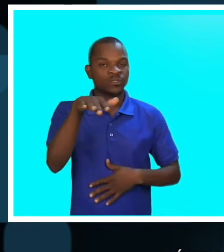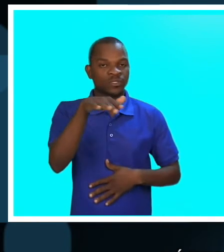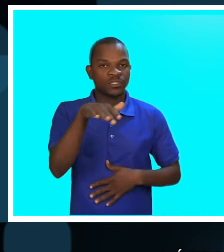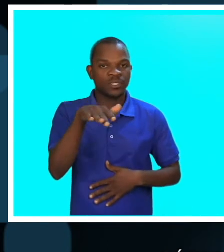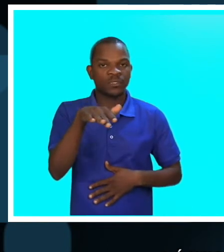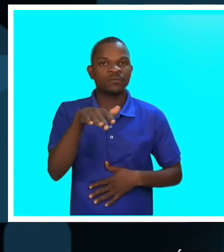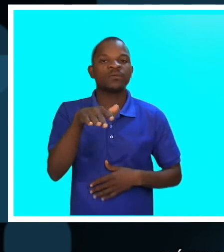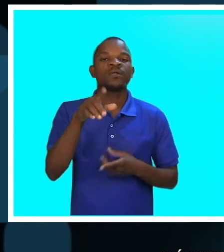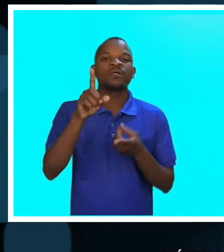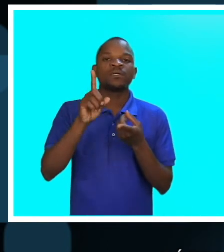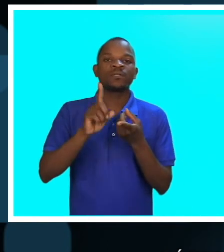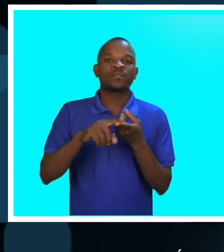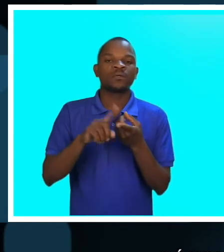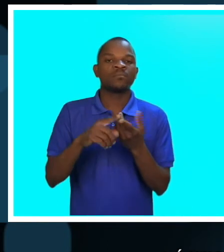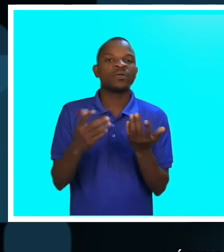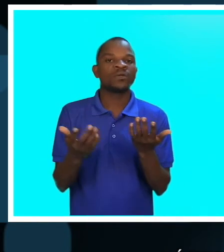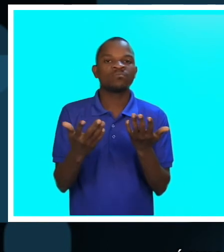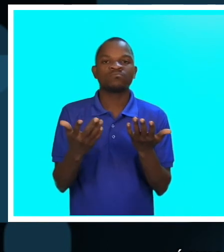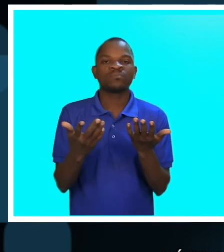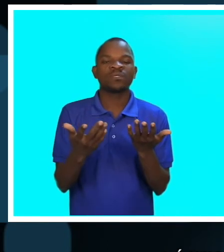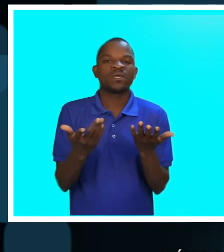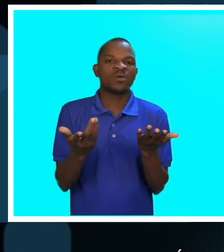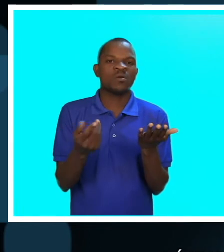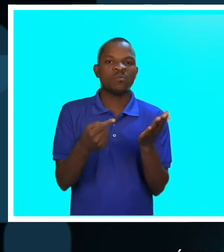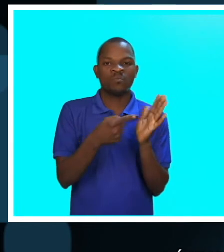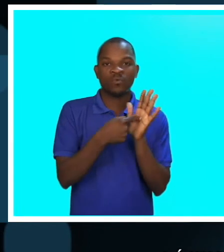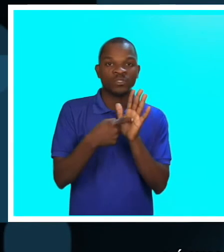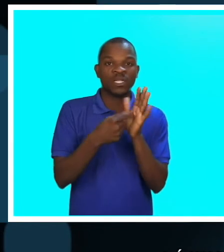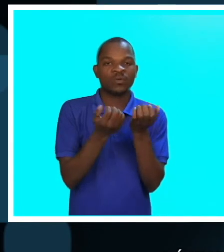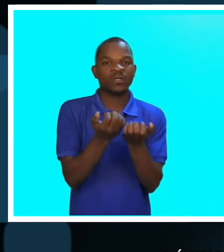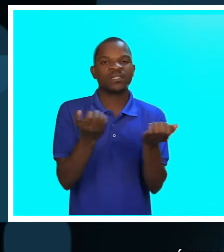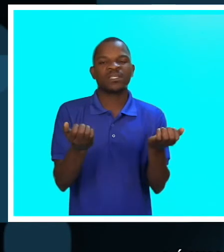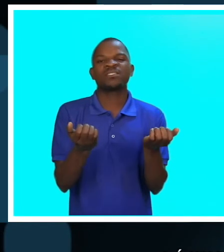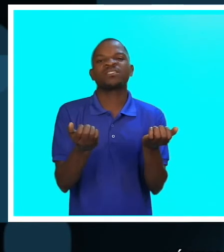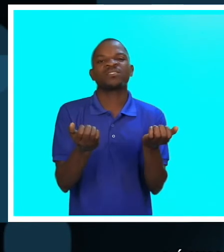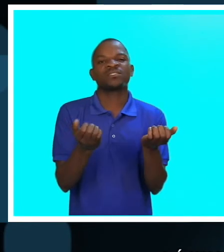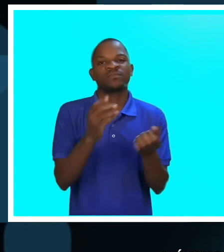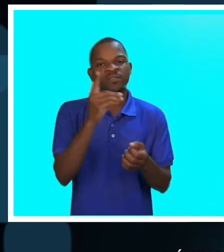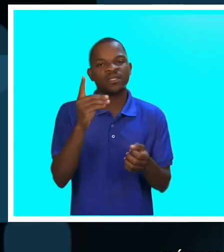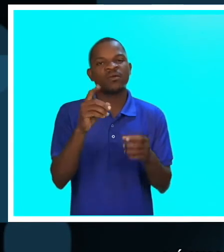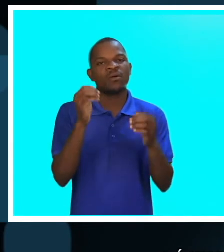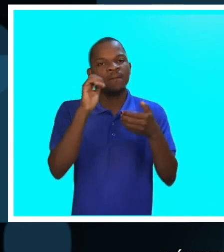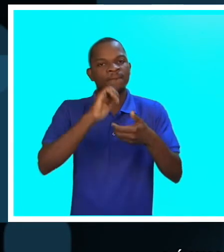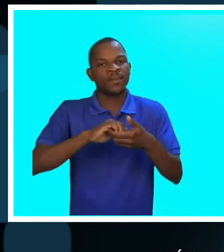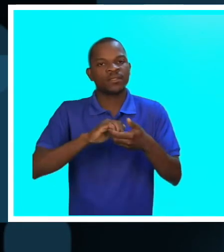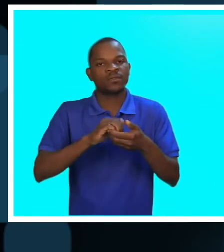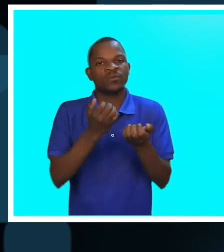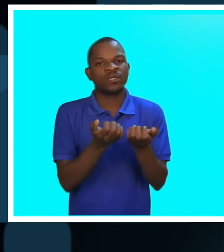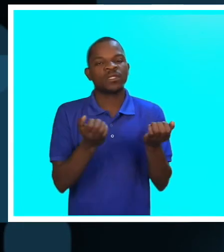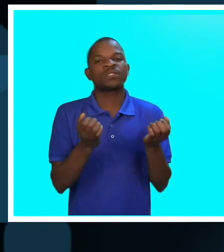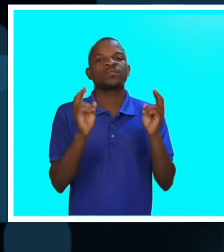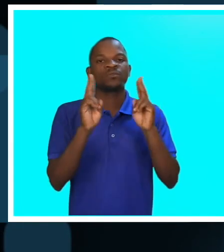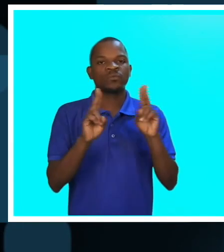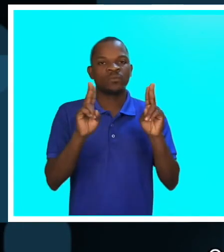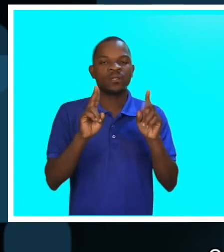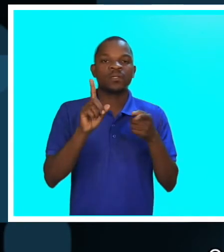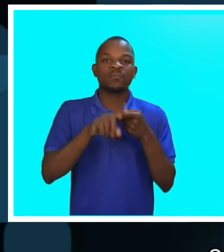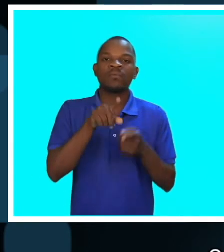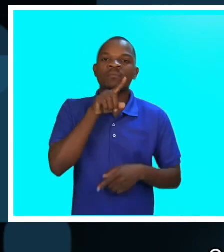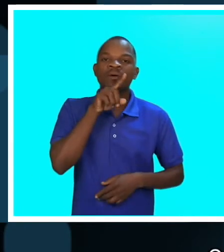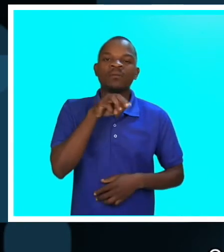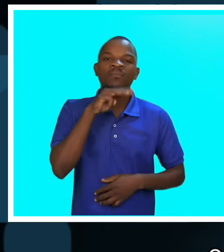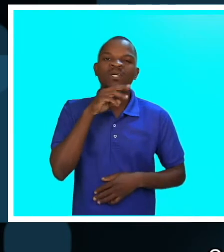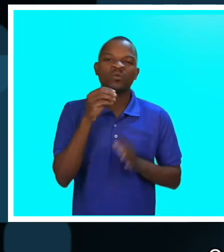educar a sociedade e de considerar essas crianças como crianças normais e